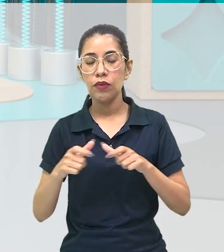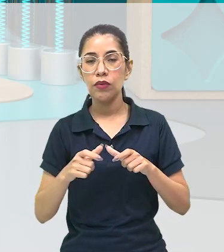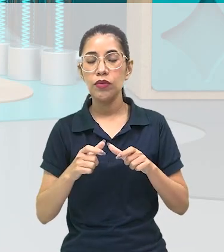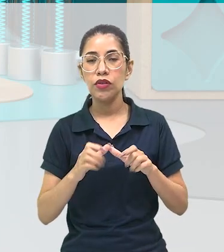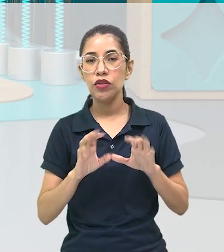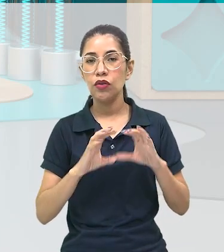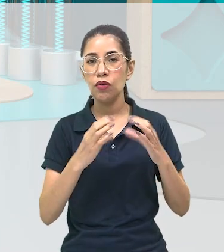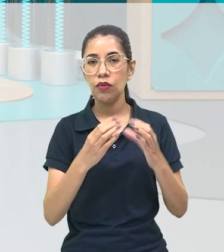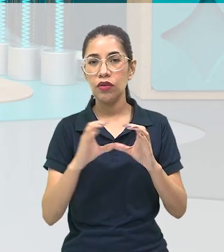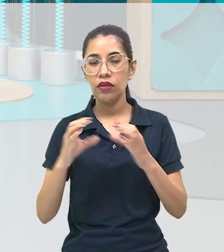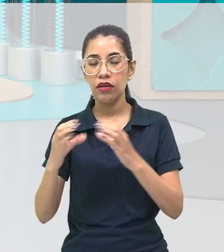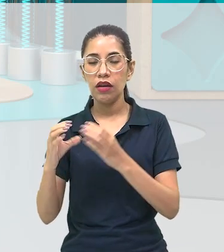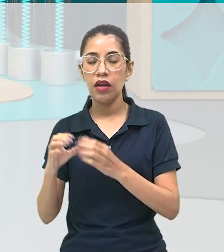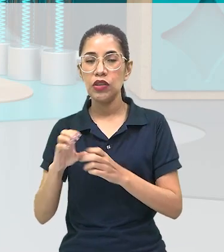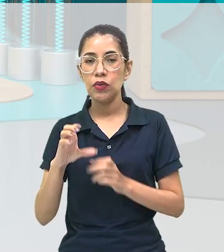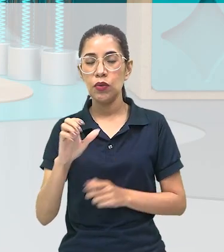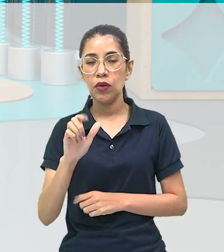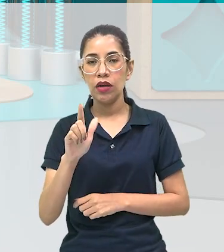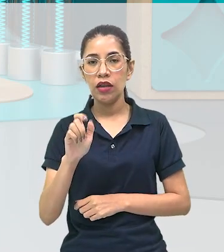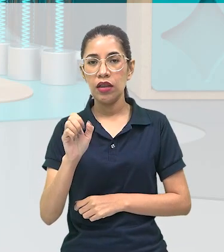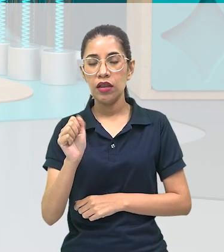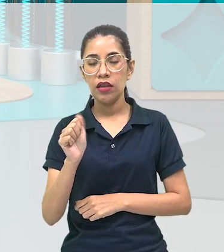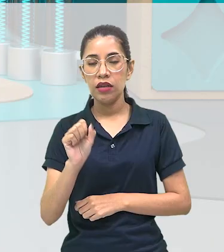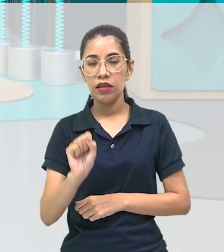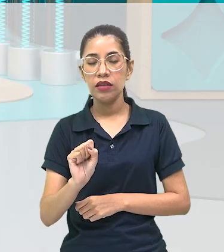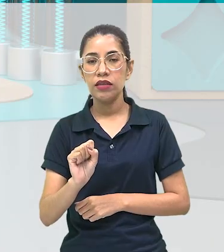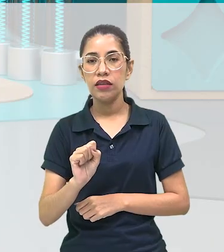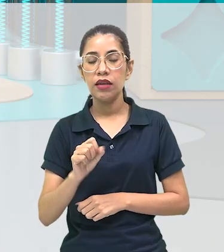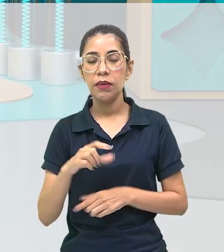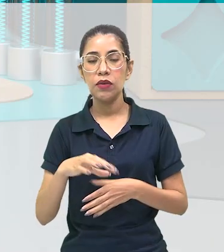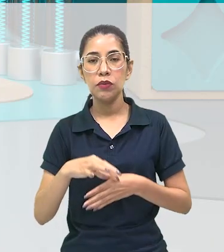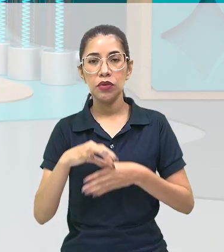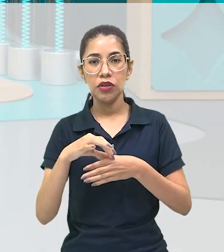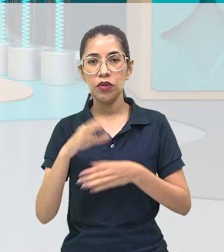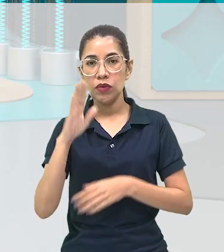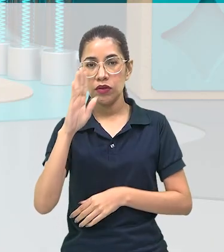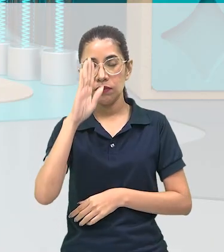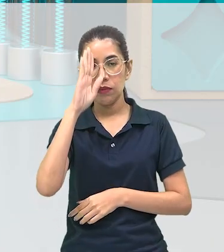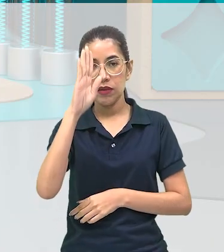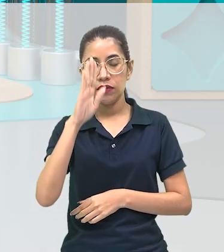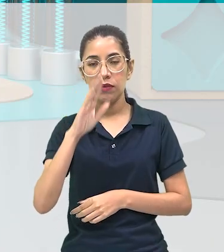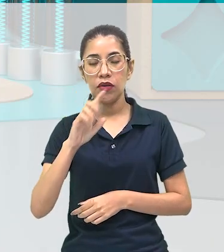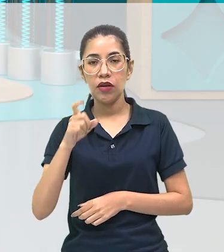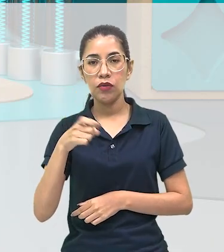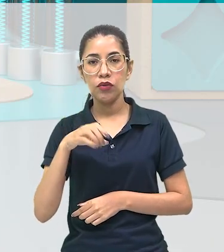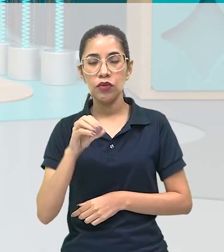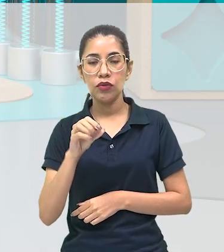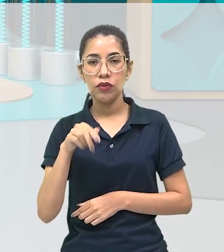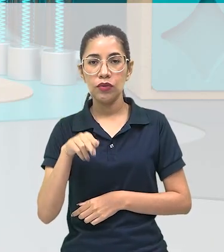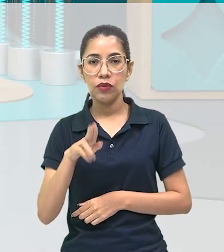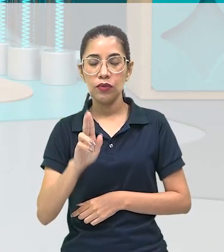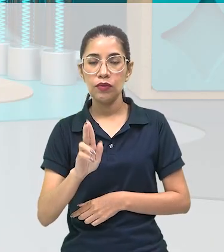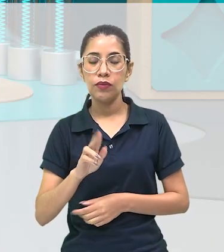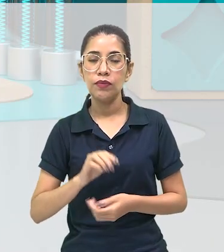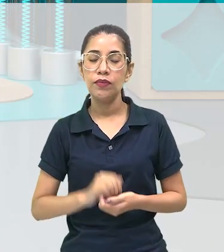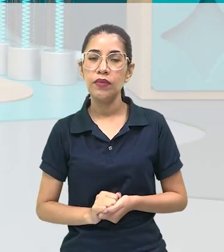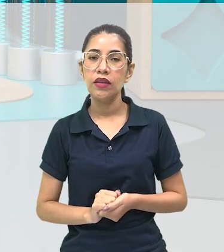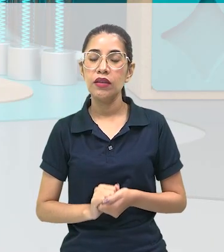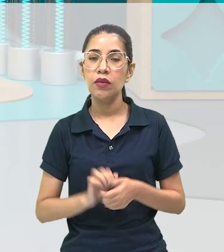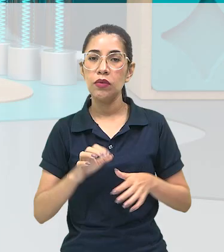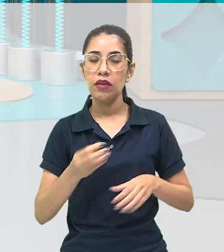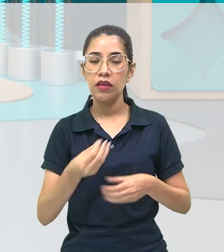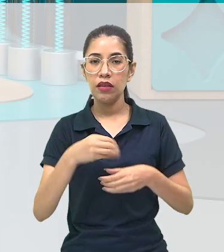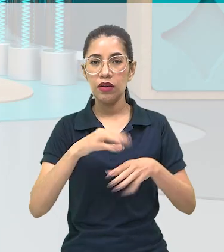né, chamado de clãs, cada clã com o seu líder máximo, que era o shogun. E aí dentro desses castelos aí